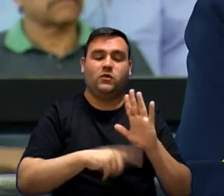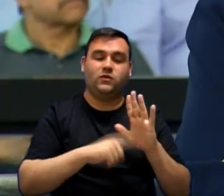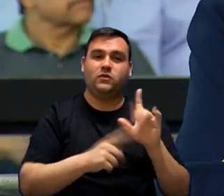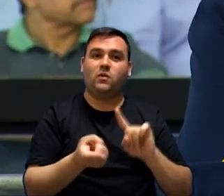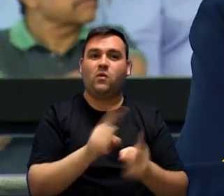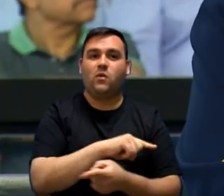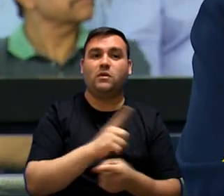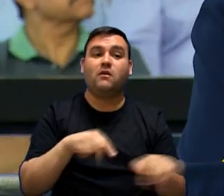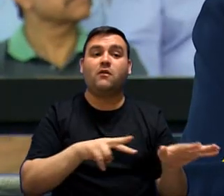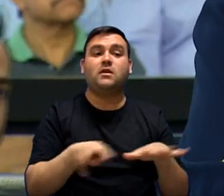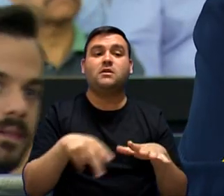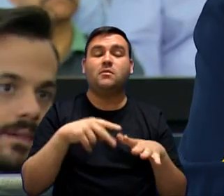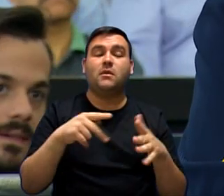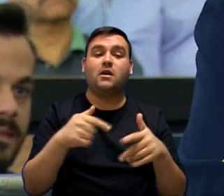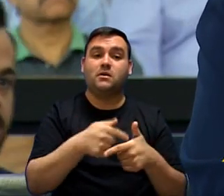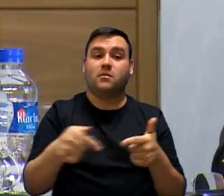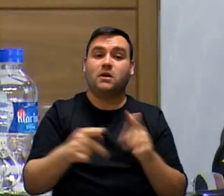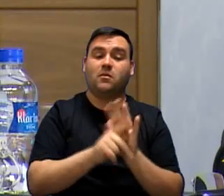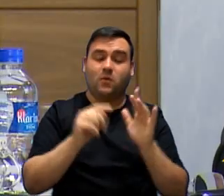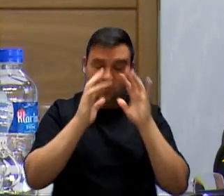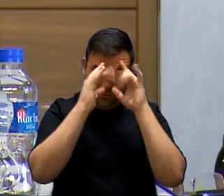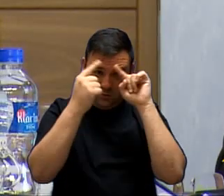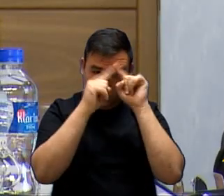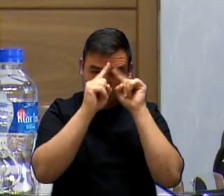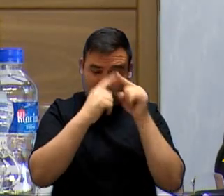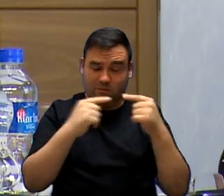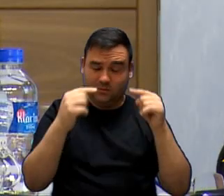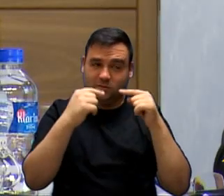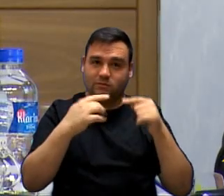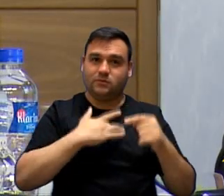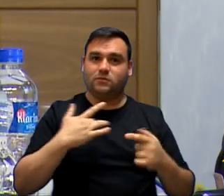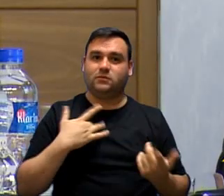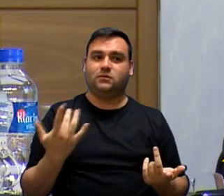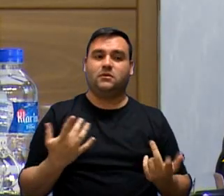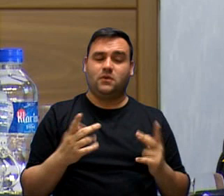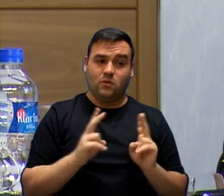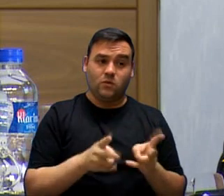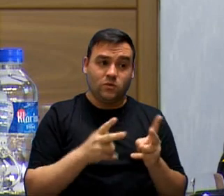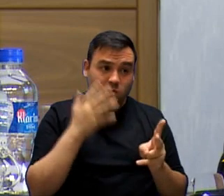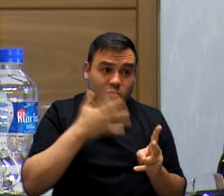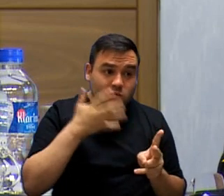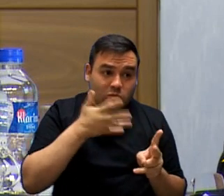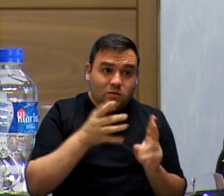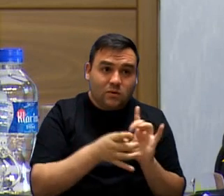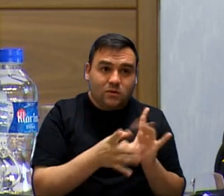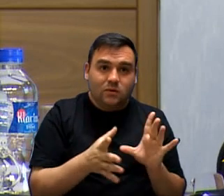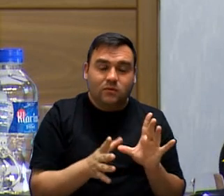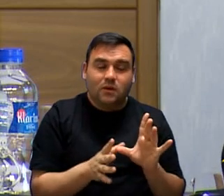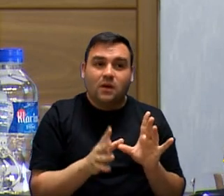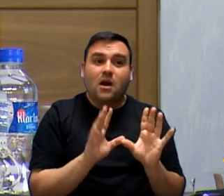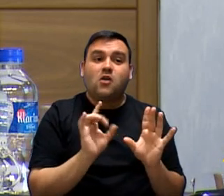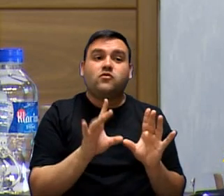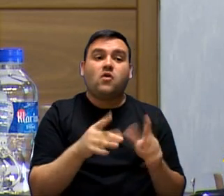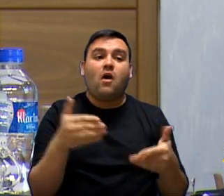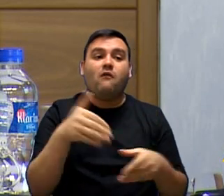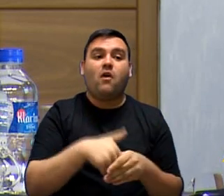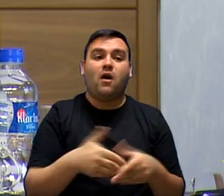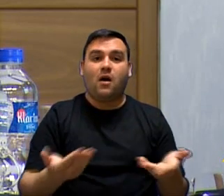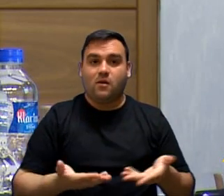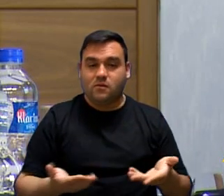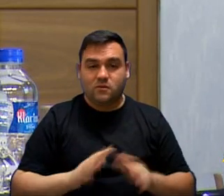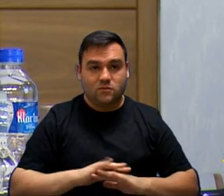estou falando da Semana de Saúde Mental. Não, mas a senhora tem a palavra. Eu estou mantendo a palavra para a senhora. Só está em processo de